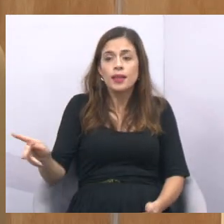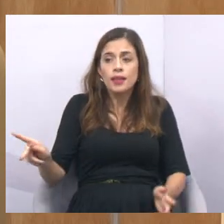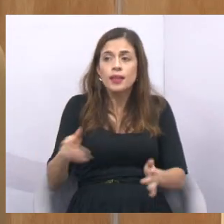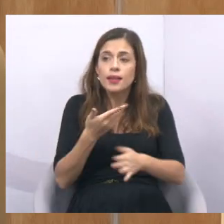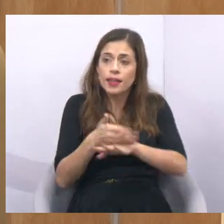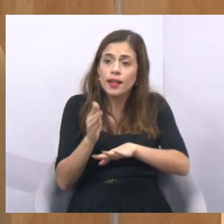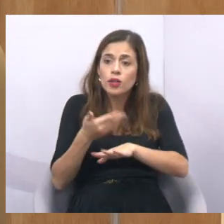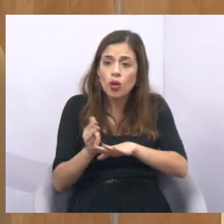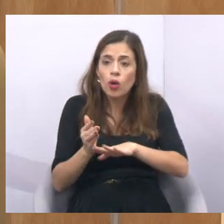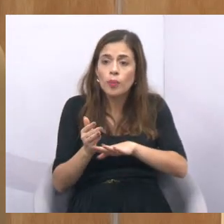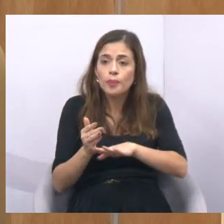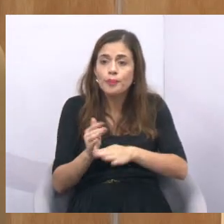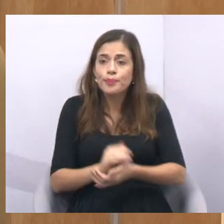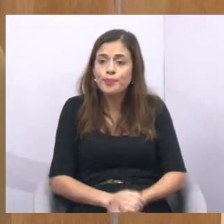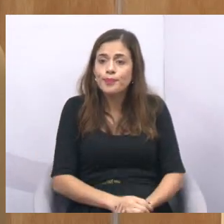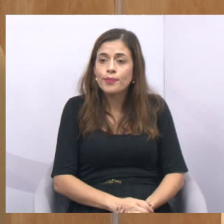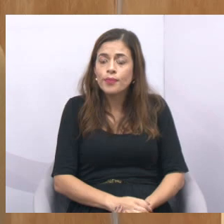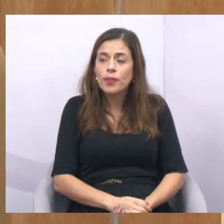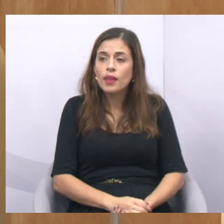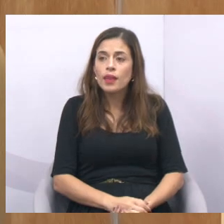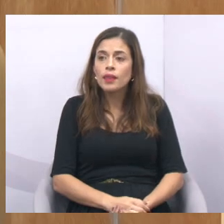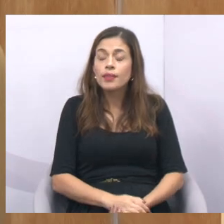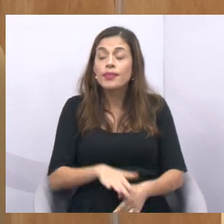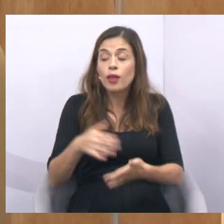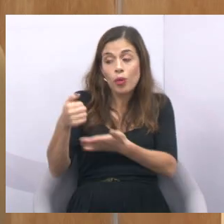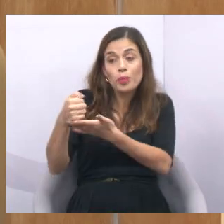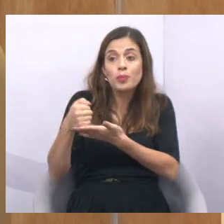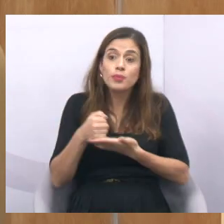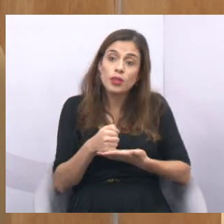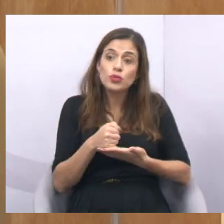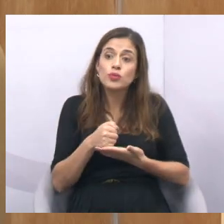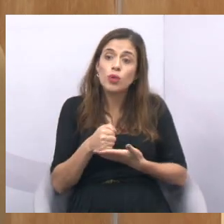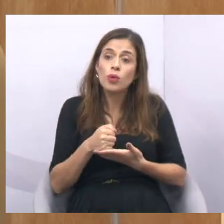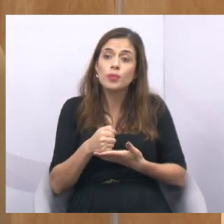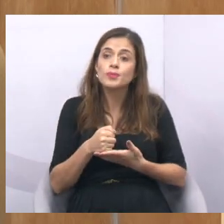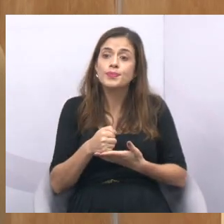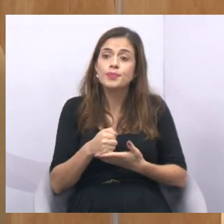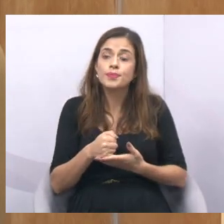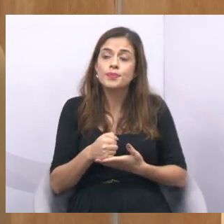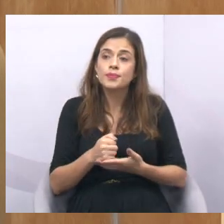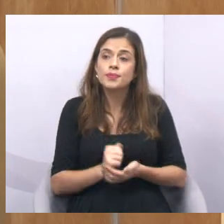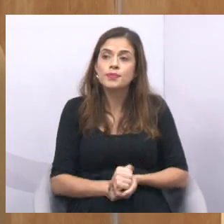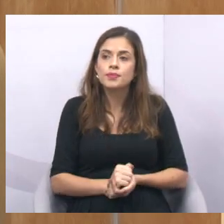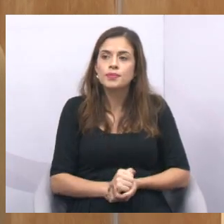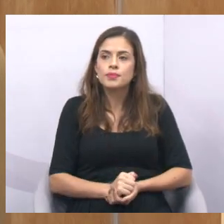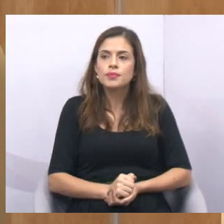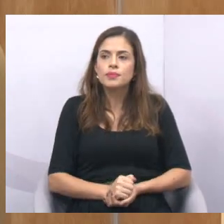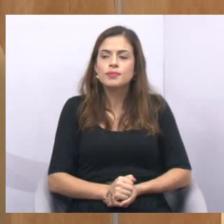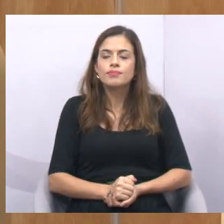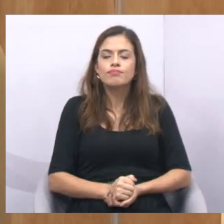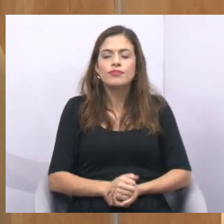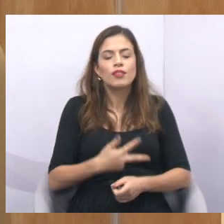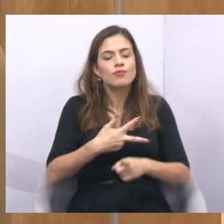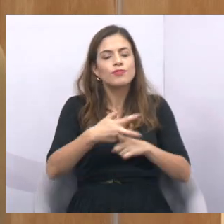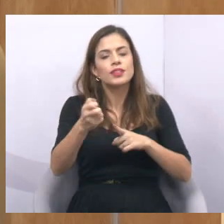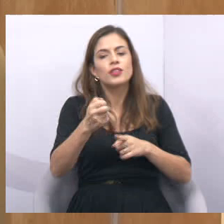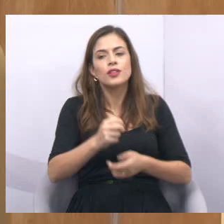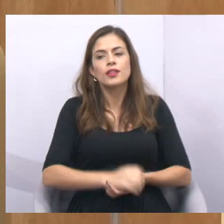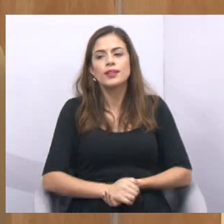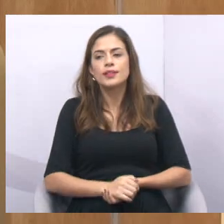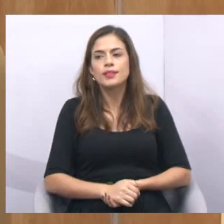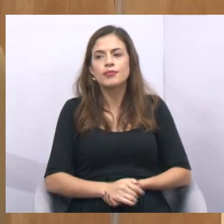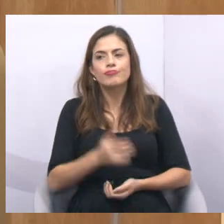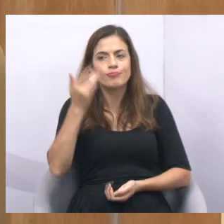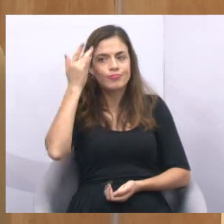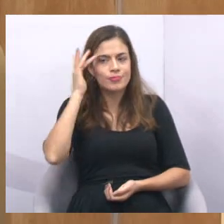Então, praticamente, ele me ajudou a essa conquista. Não sei se o Marcelo